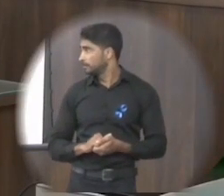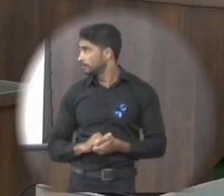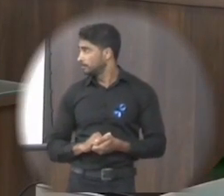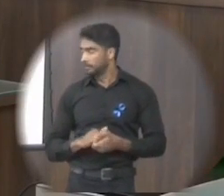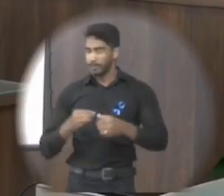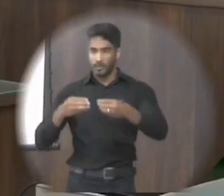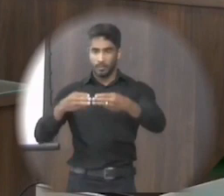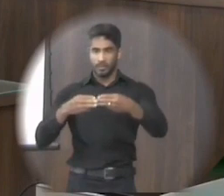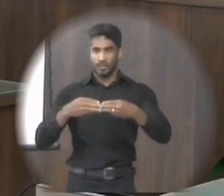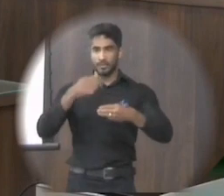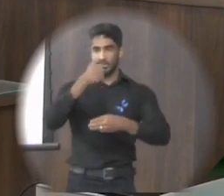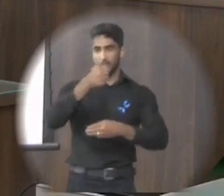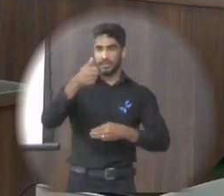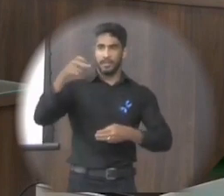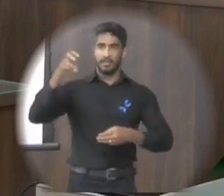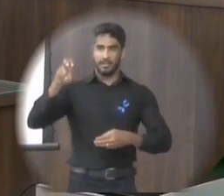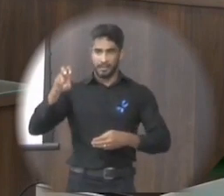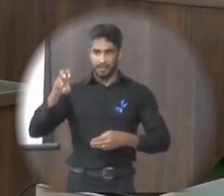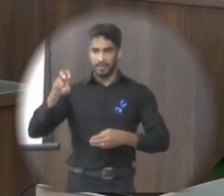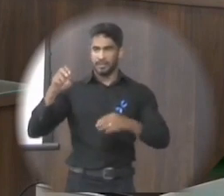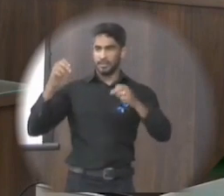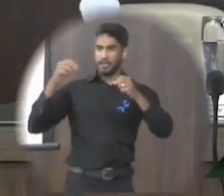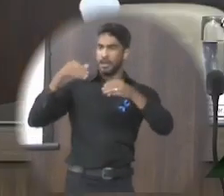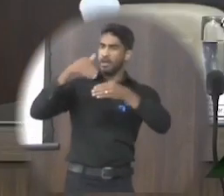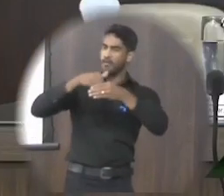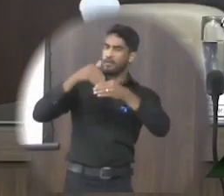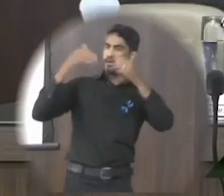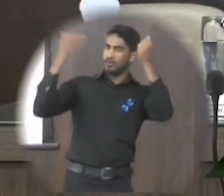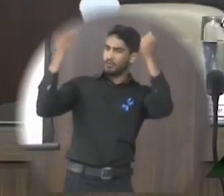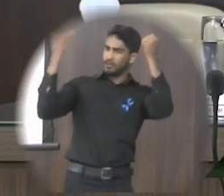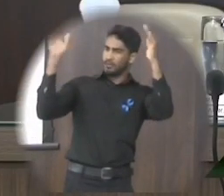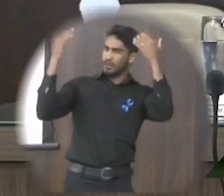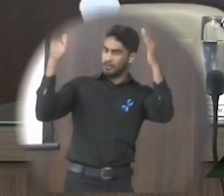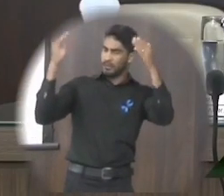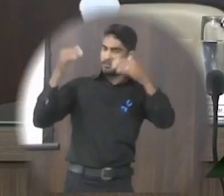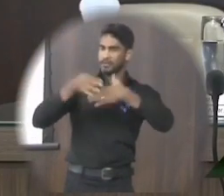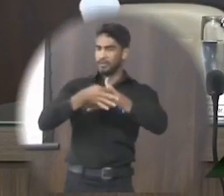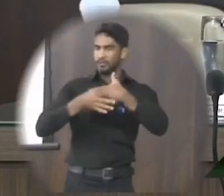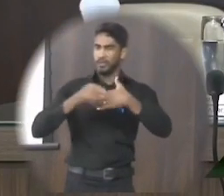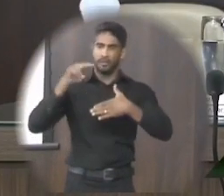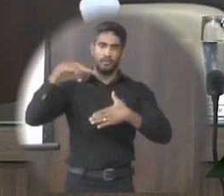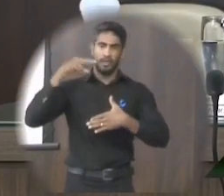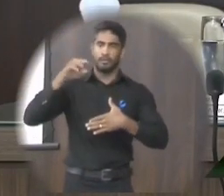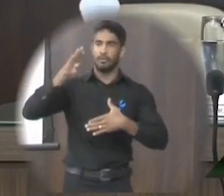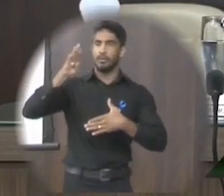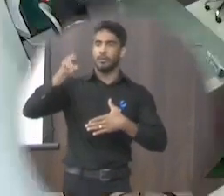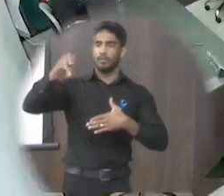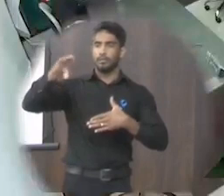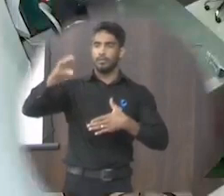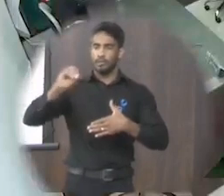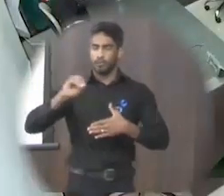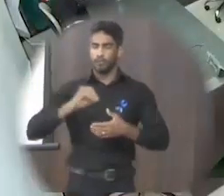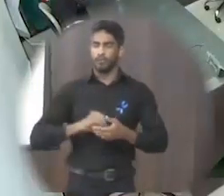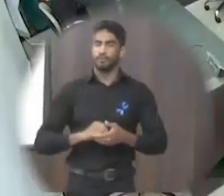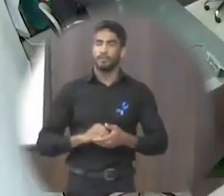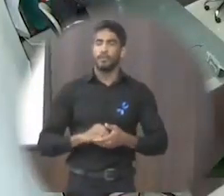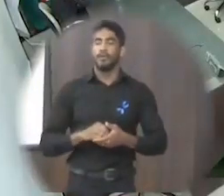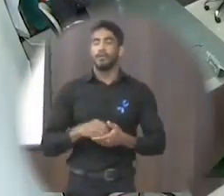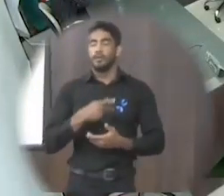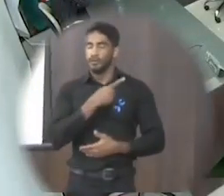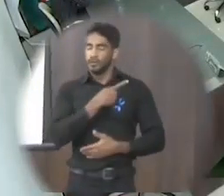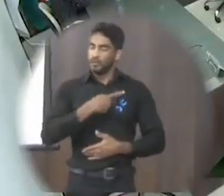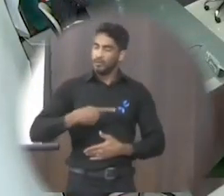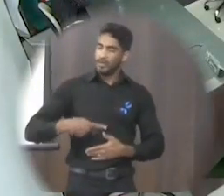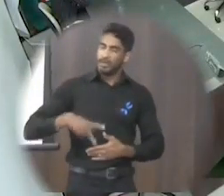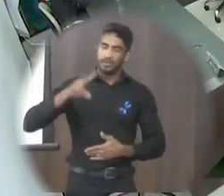Moção 115/2021, voto de congratulação, autoria do vereador Bruno Henrique Oliveira Mendes. Excelentíssimo senhor